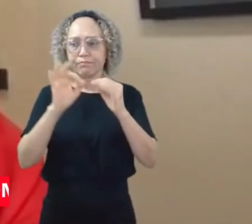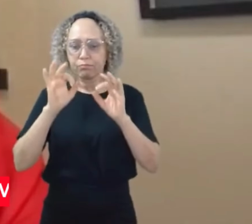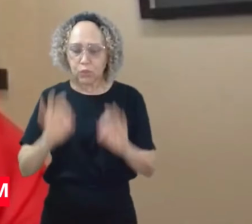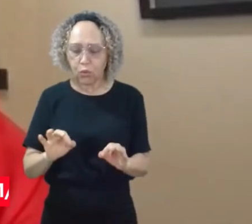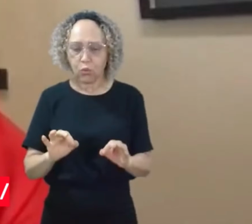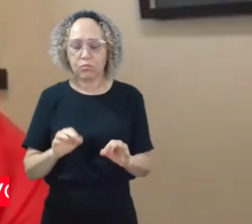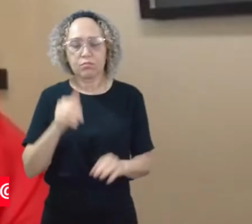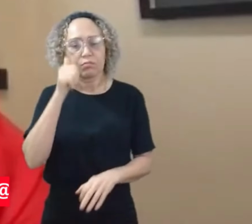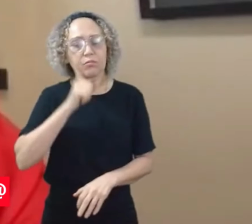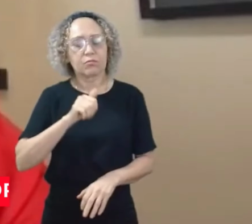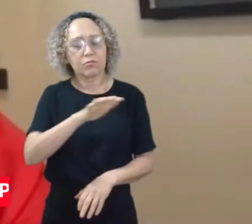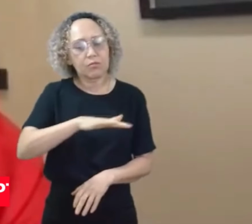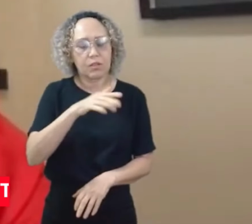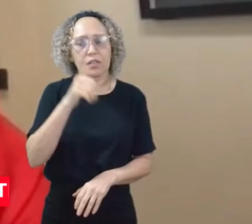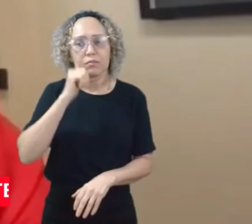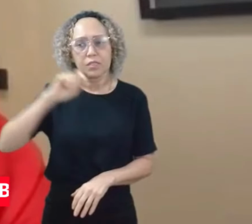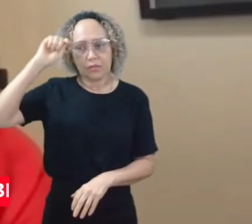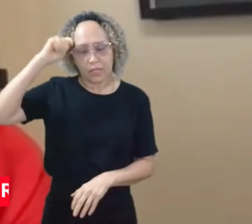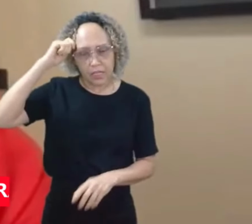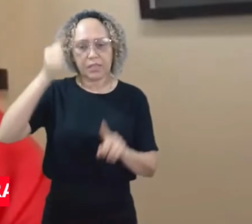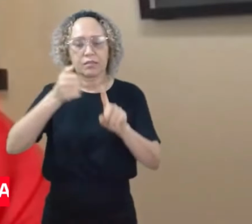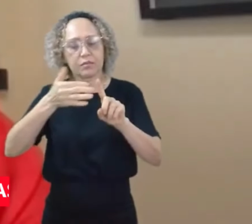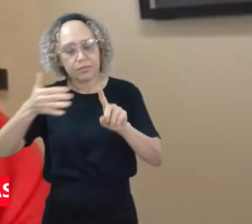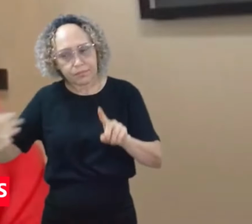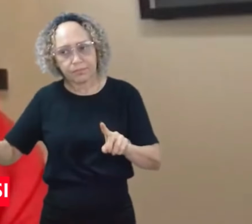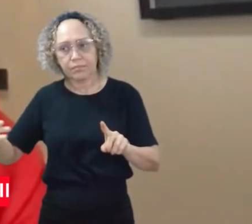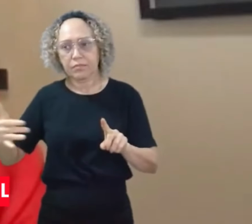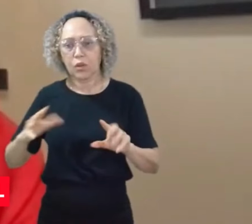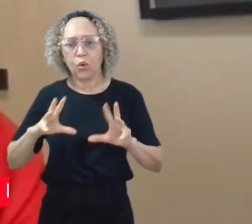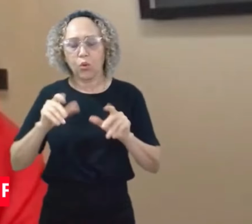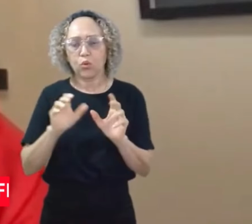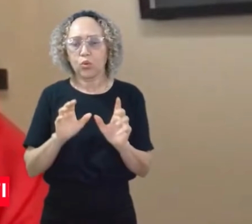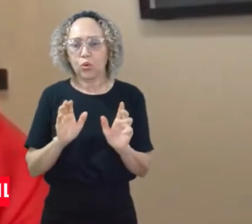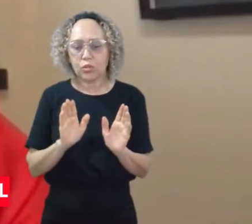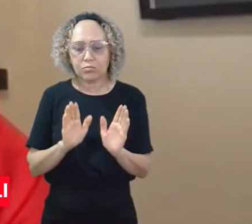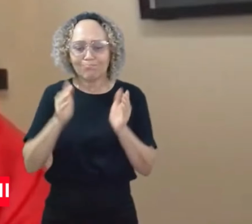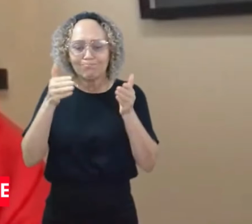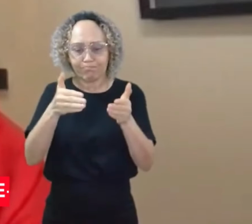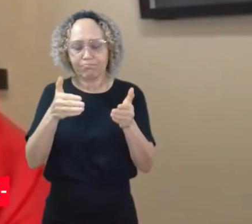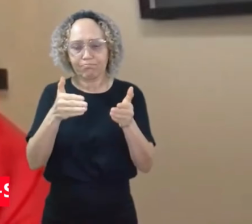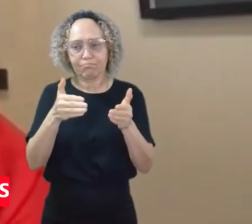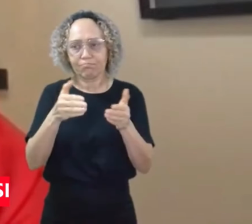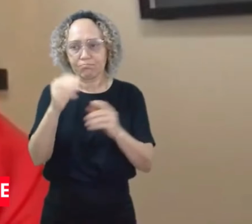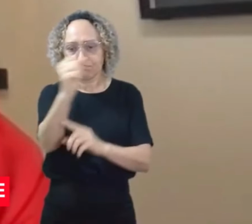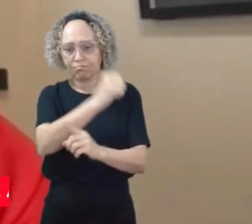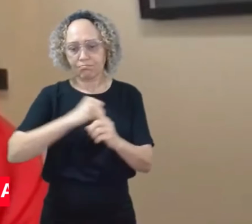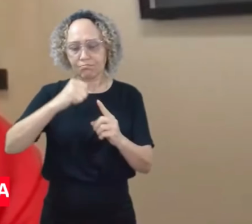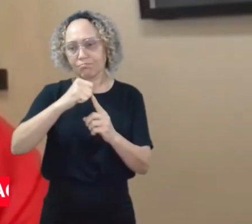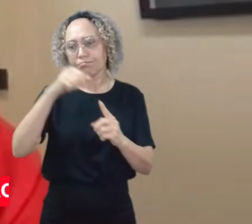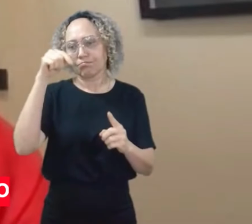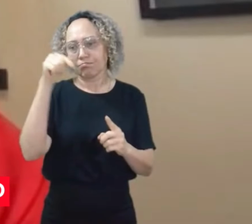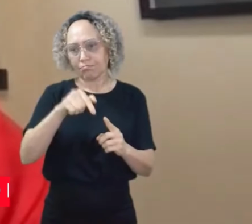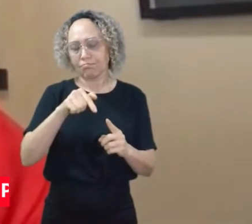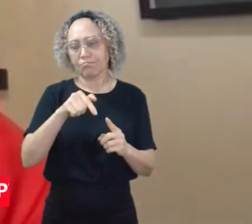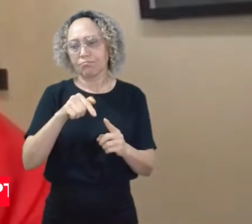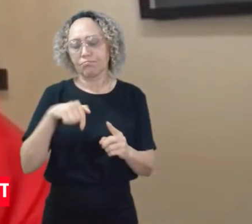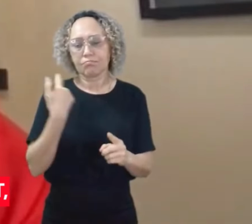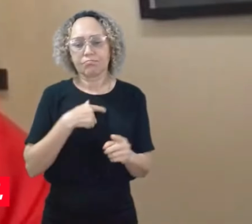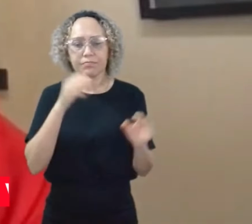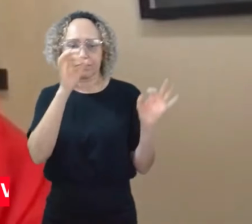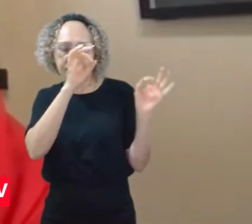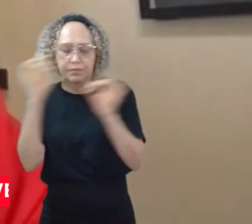mulheres negras, enfim, comunidade LGBTQI, todo esse recorte que a gente tem, que a gente acompanhou, né, nas últimas eleições,